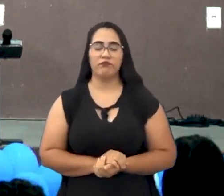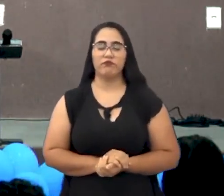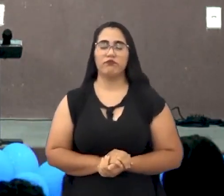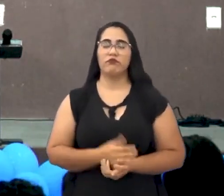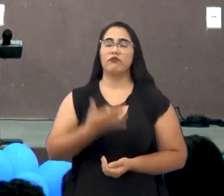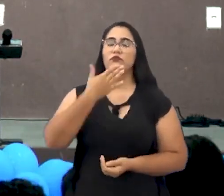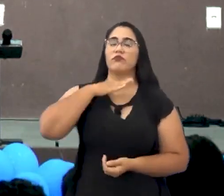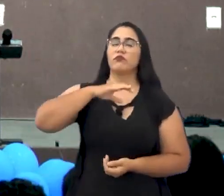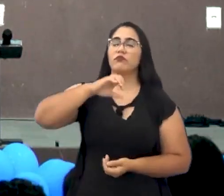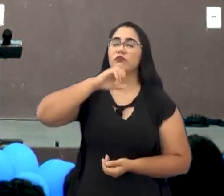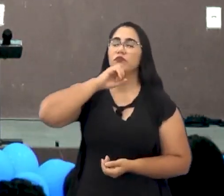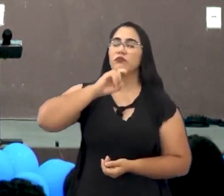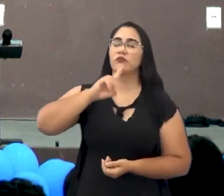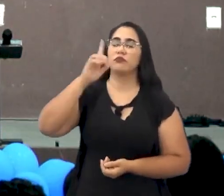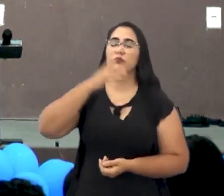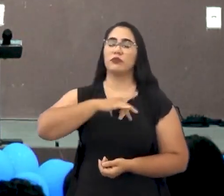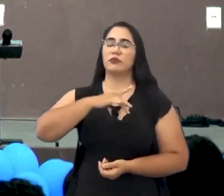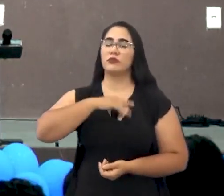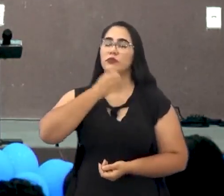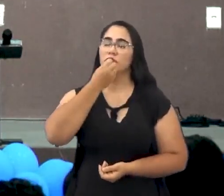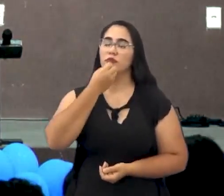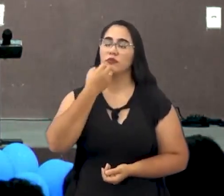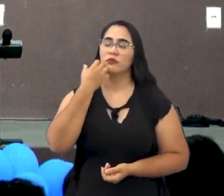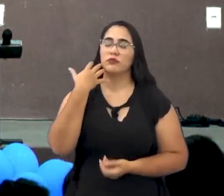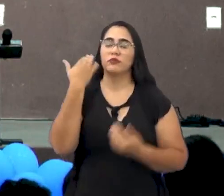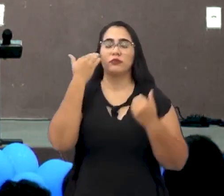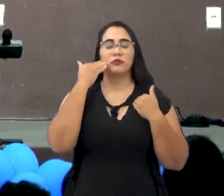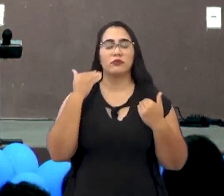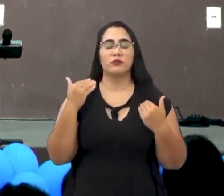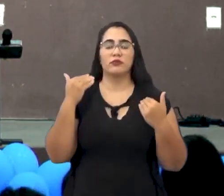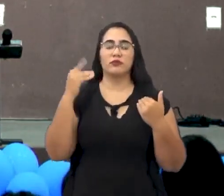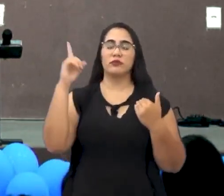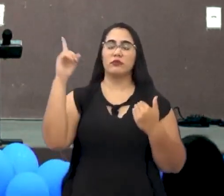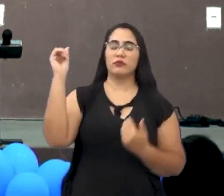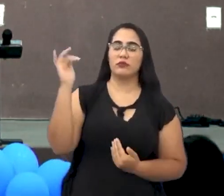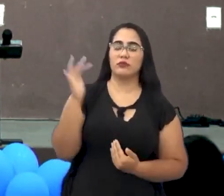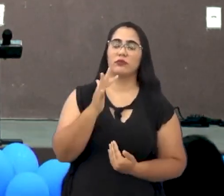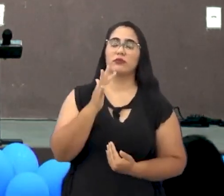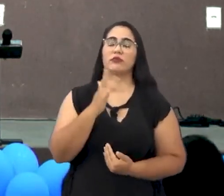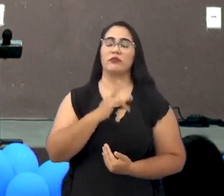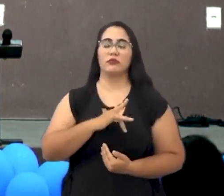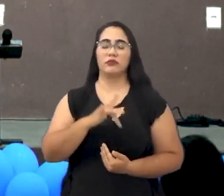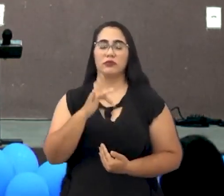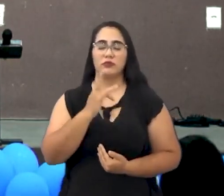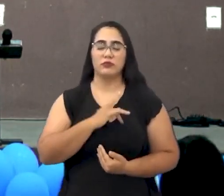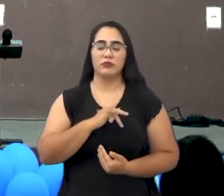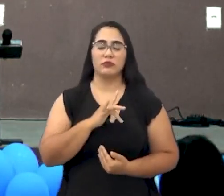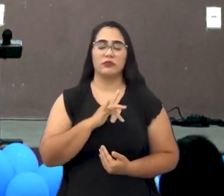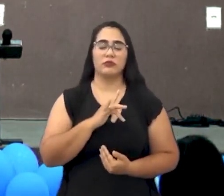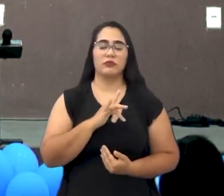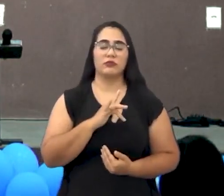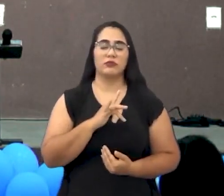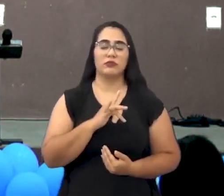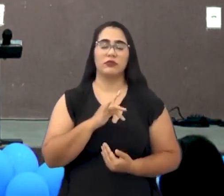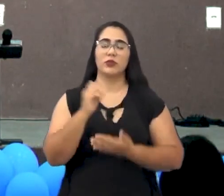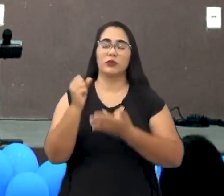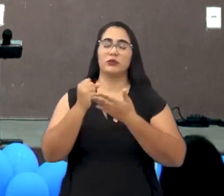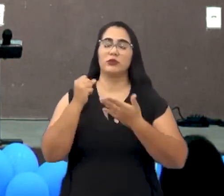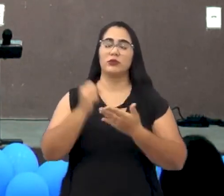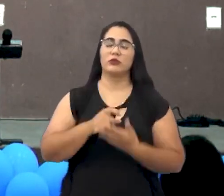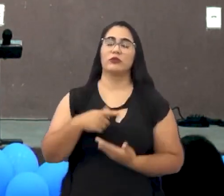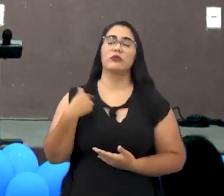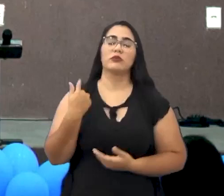Pai Santo, Deus misericordioso e bom, obrigado, Pai, por Tua graça, por Tua misericórdia, Senhor. Nos ajuda,